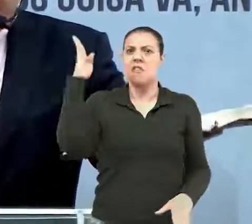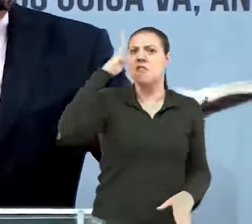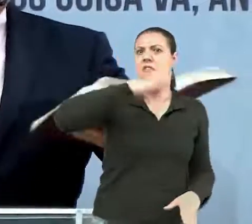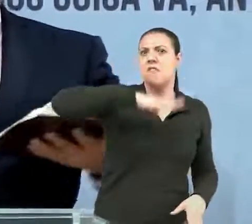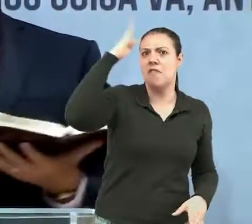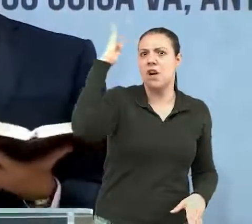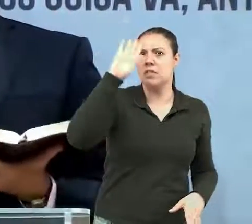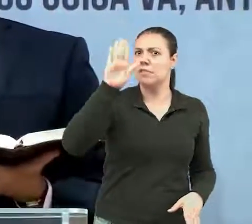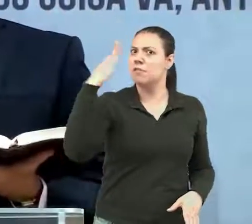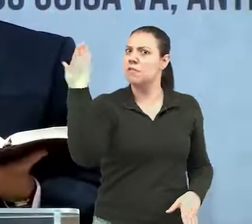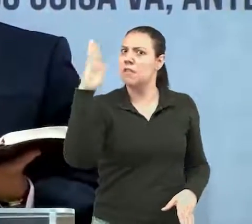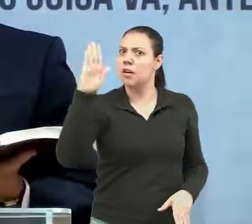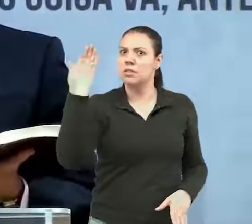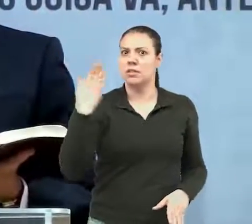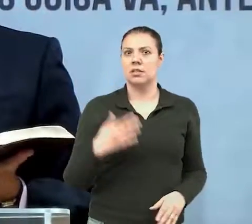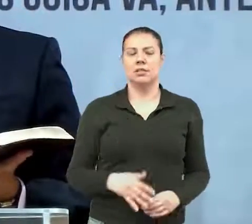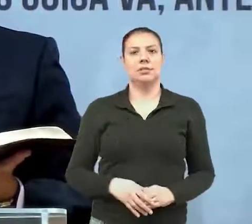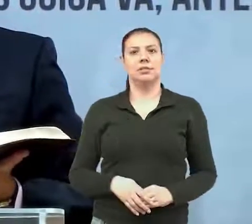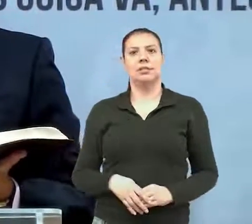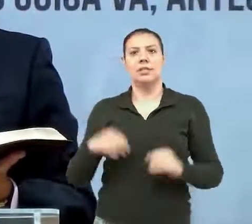não se sustenta.